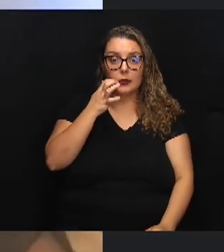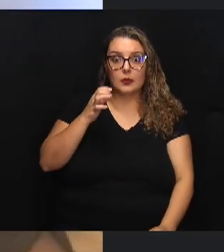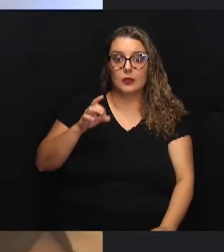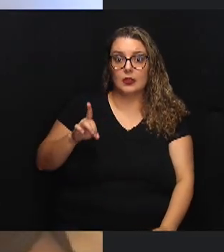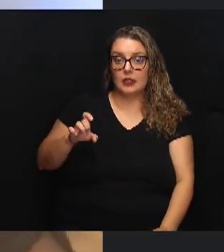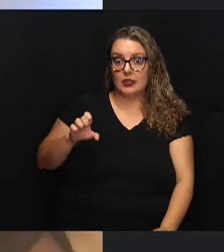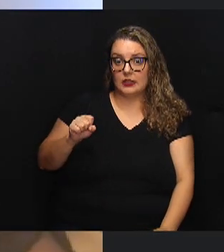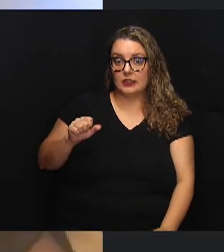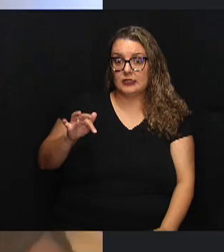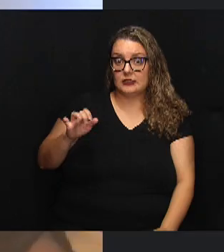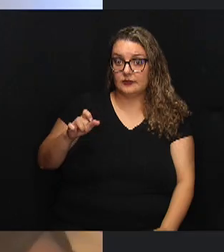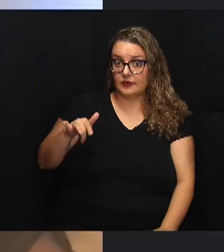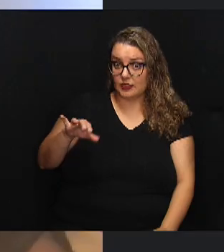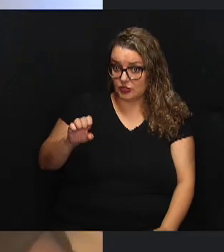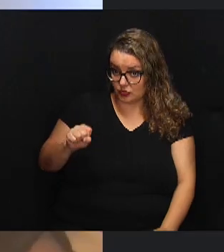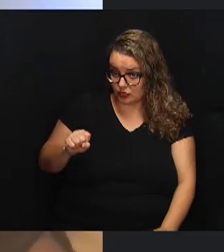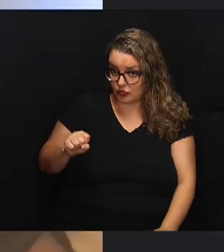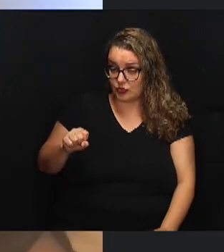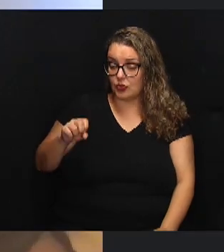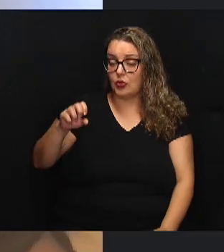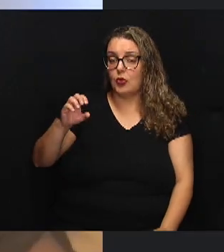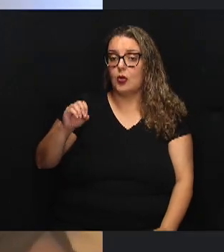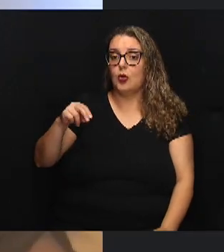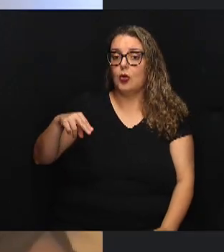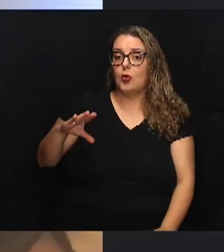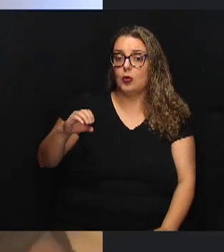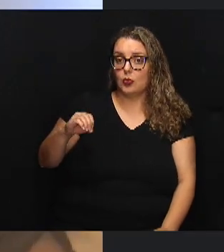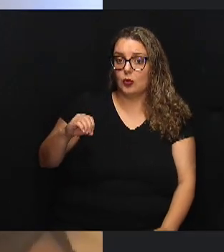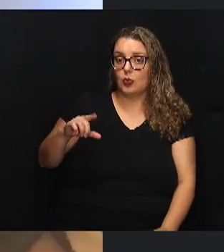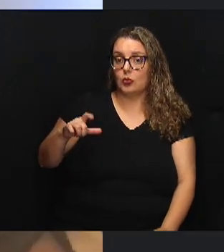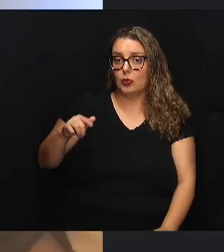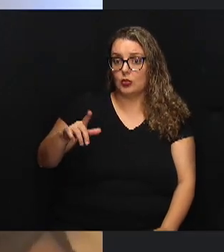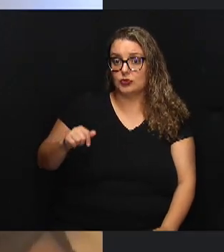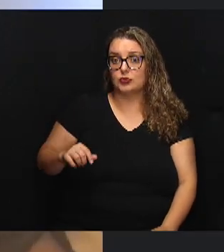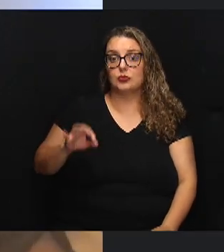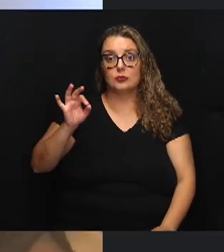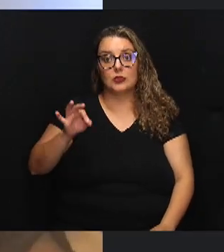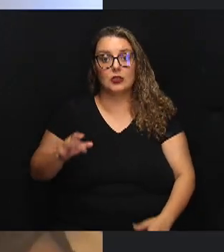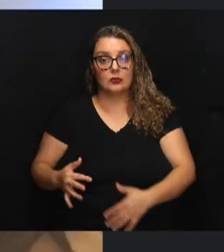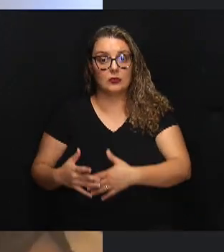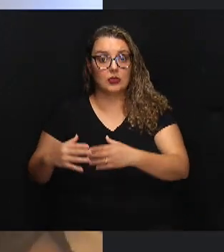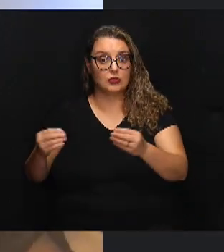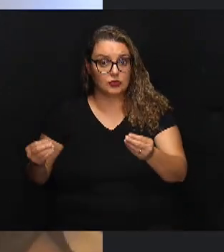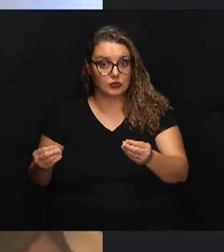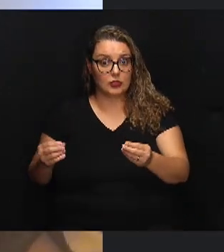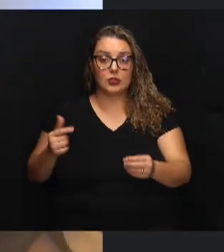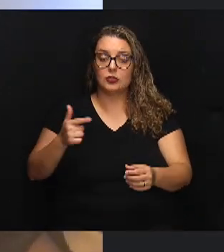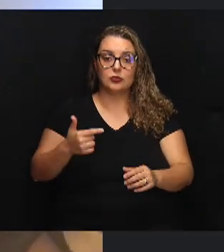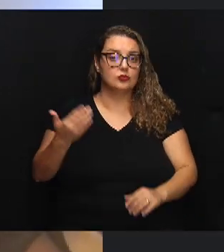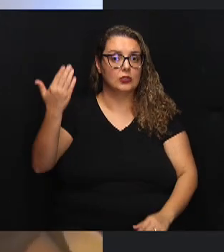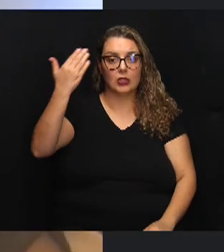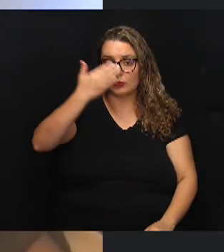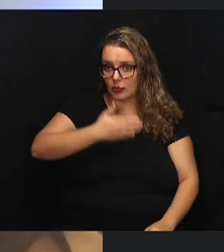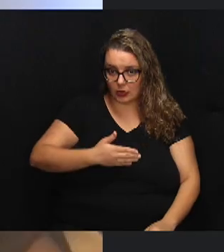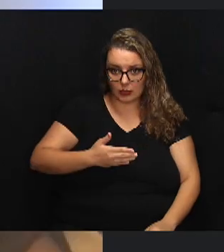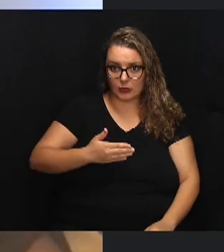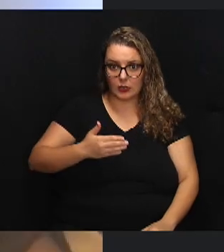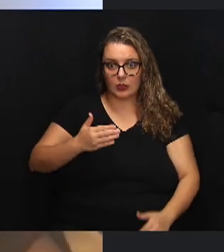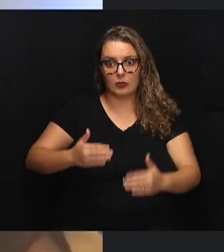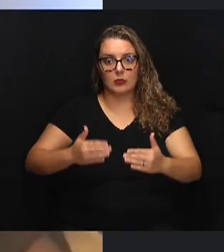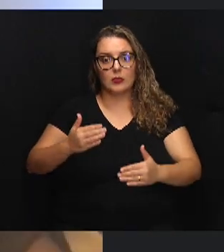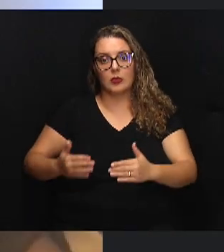desfechos oncológicos, ou seja, chance de cura, a gente ainda não tem evidência de que a cirurgia robótica é superior à